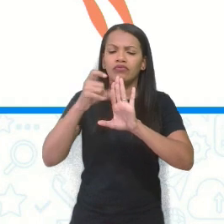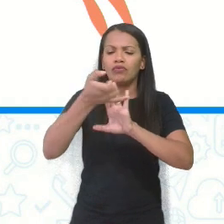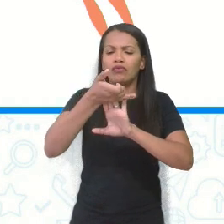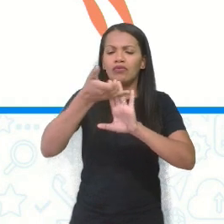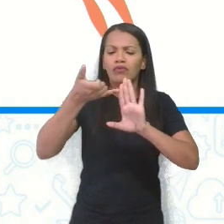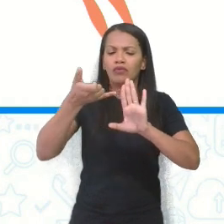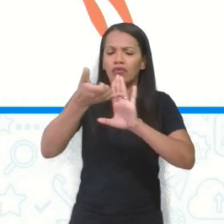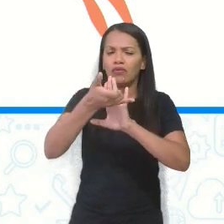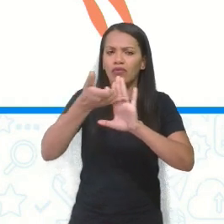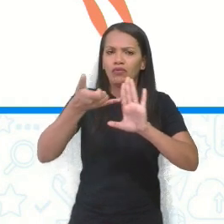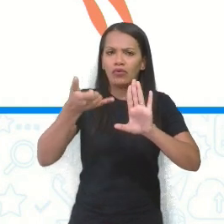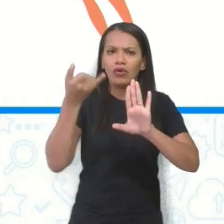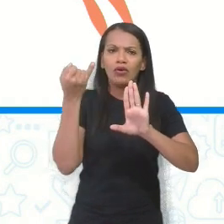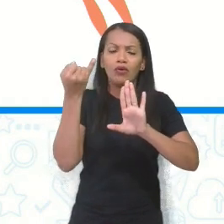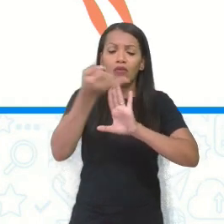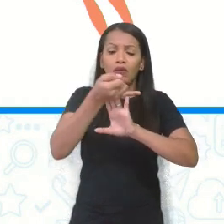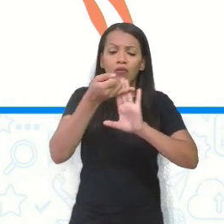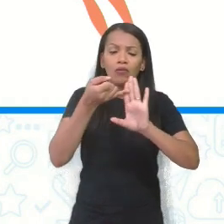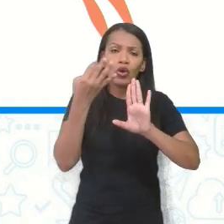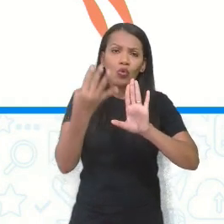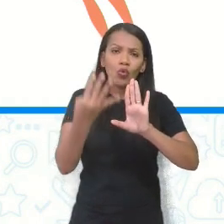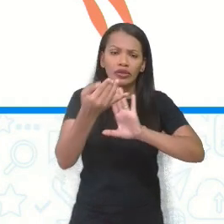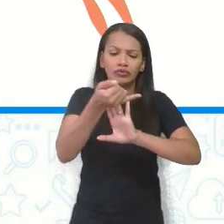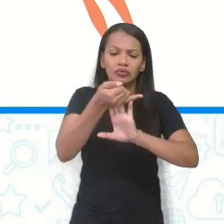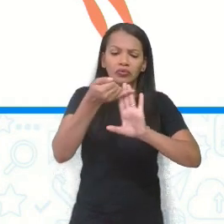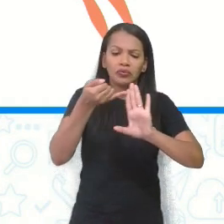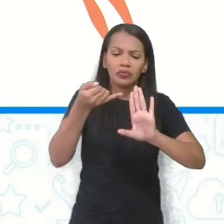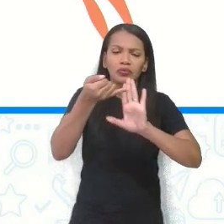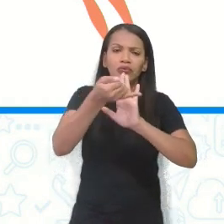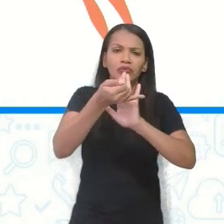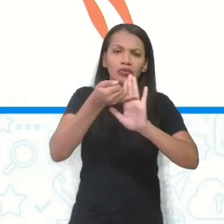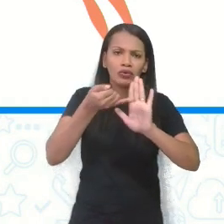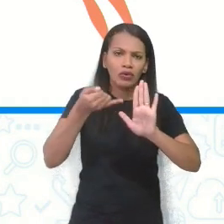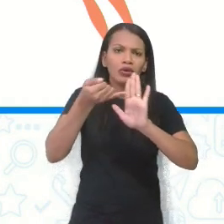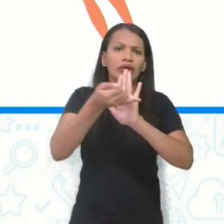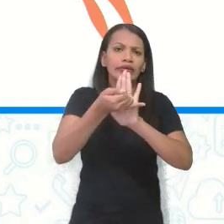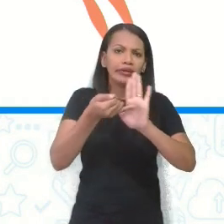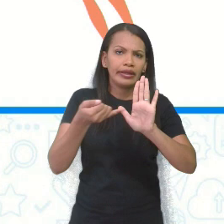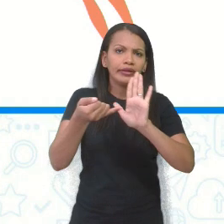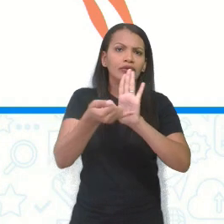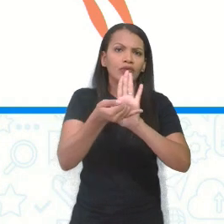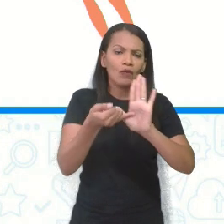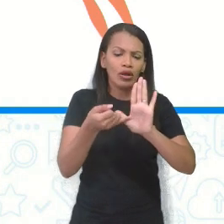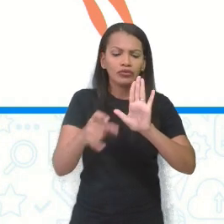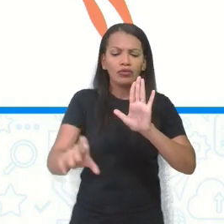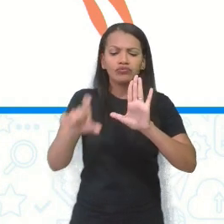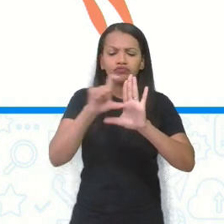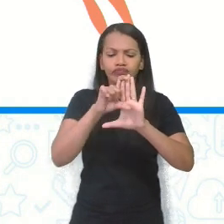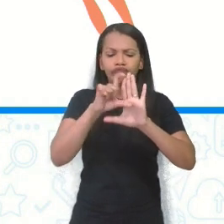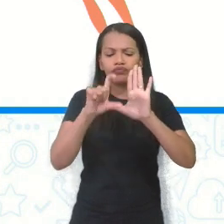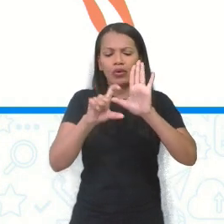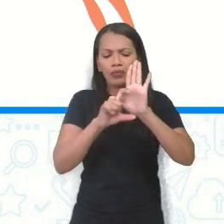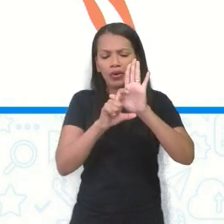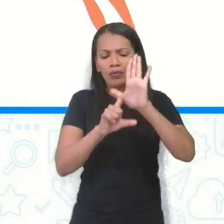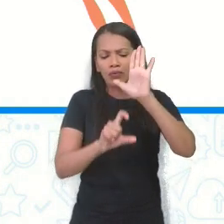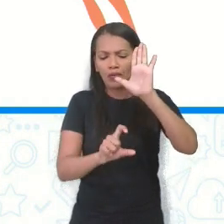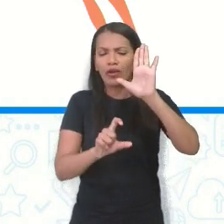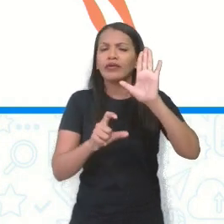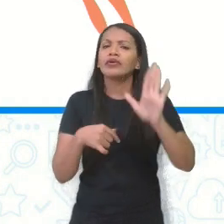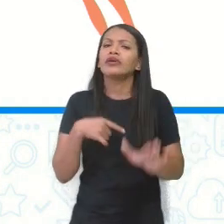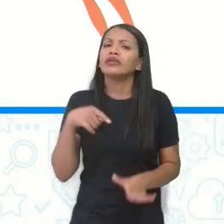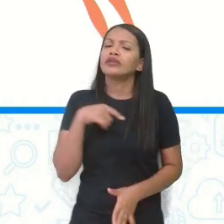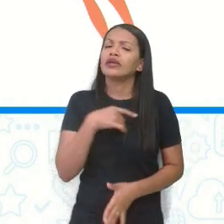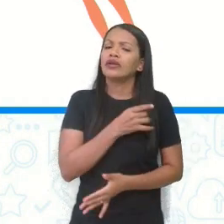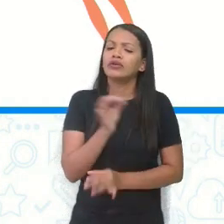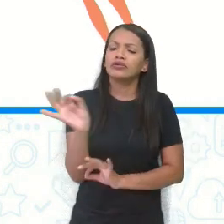desse poema tem 4 versos. Então, uma das características dos poemas é essa